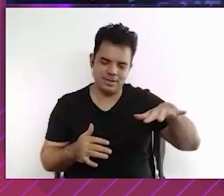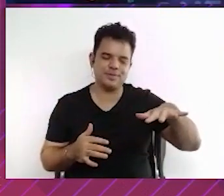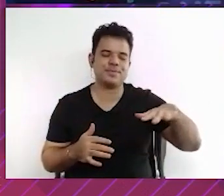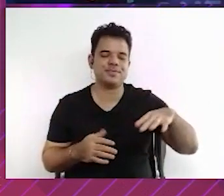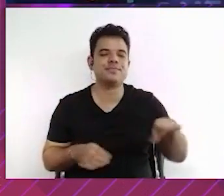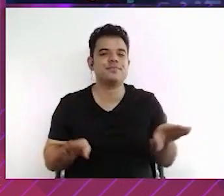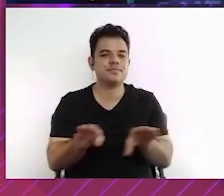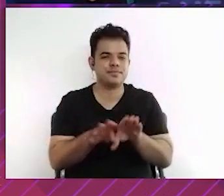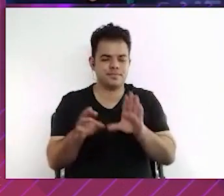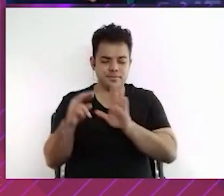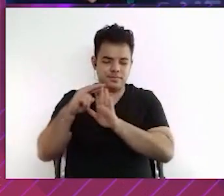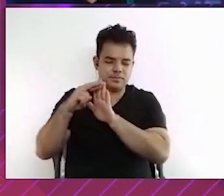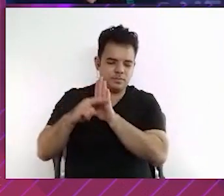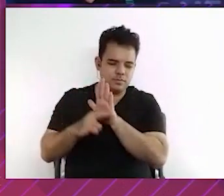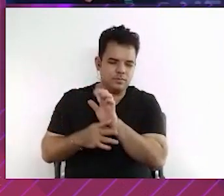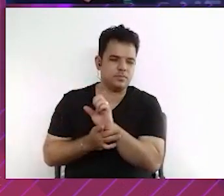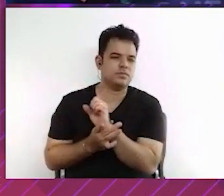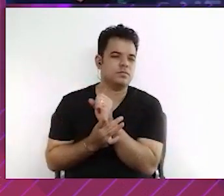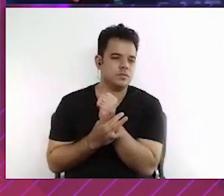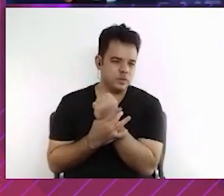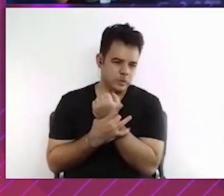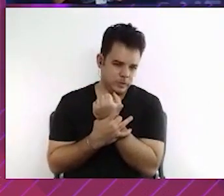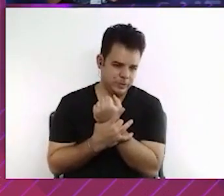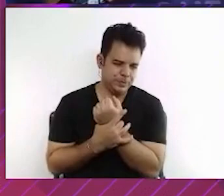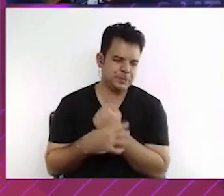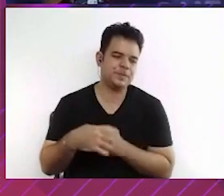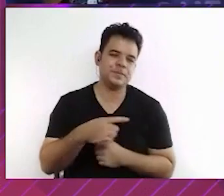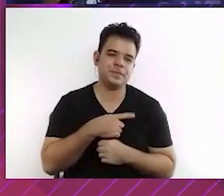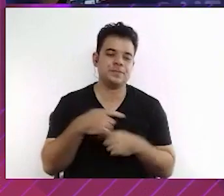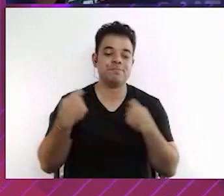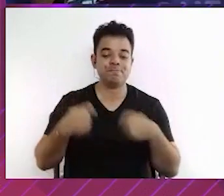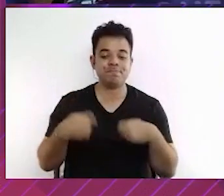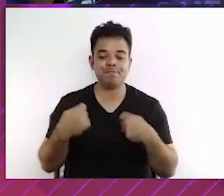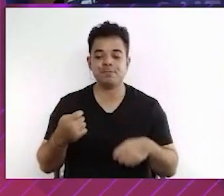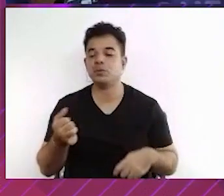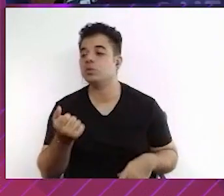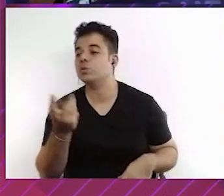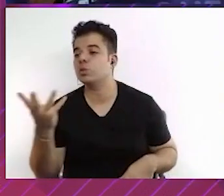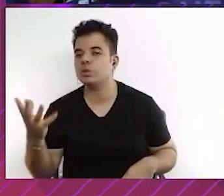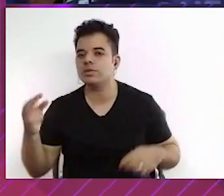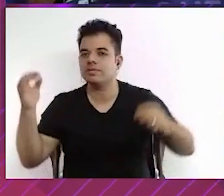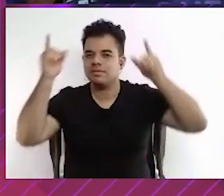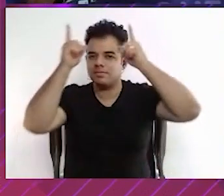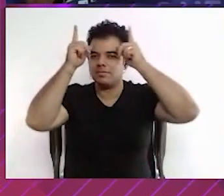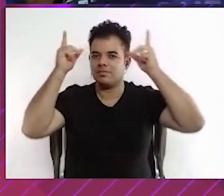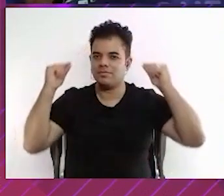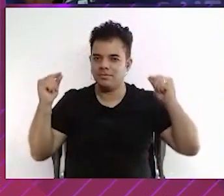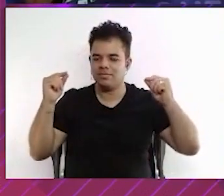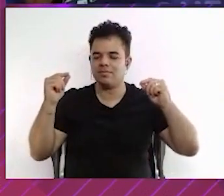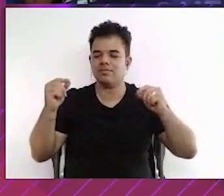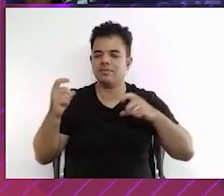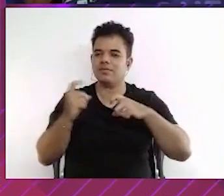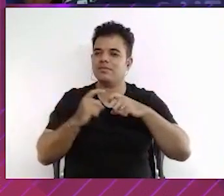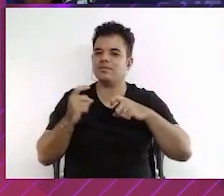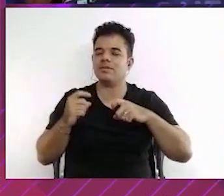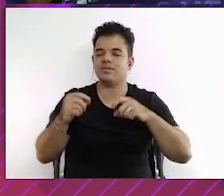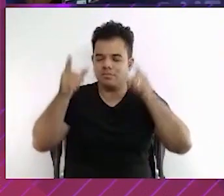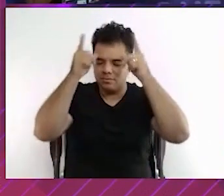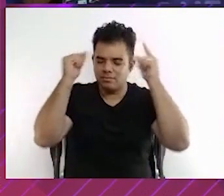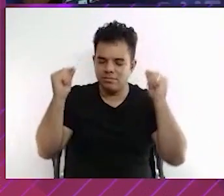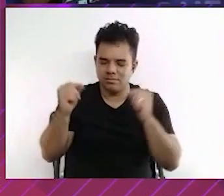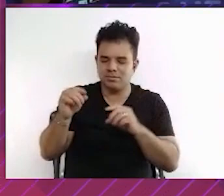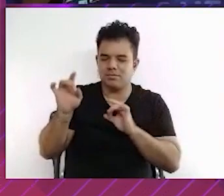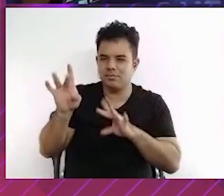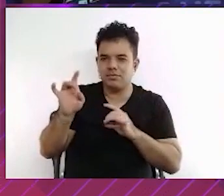nossas regras de segurança assistencial, a gente precisaria de 4 técnicos de enfermagem no período diurno e